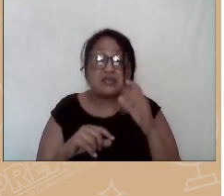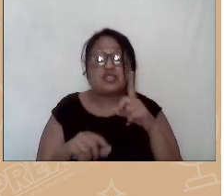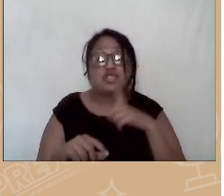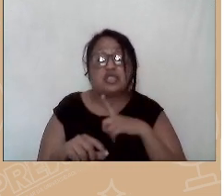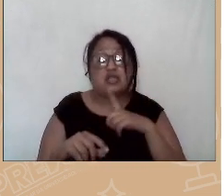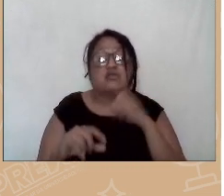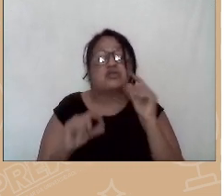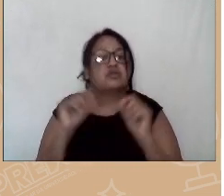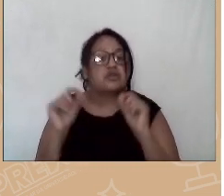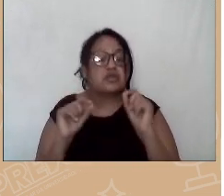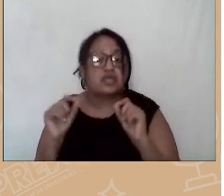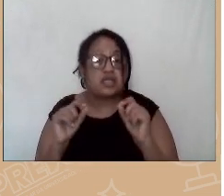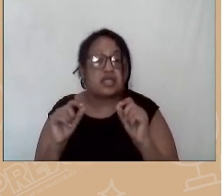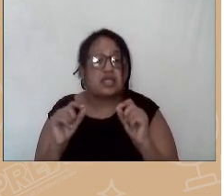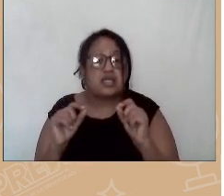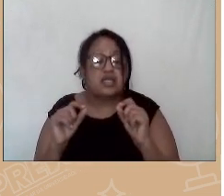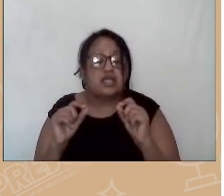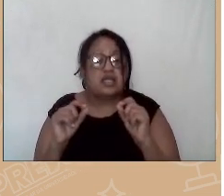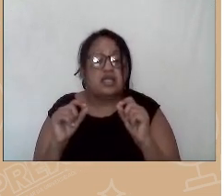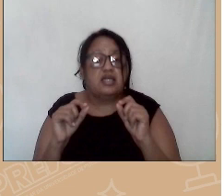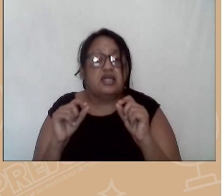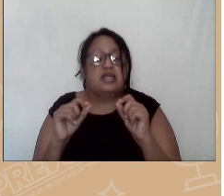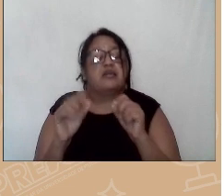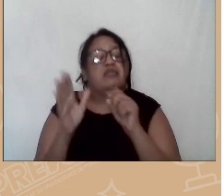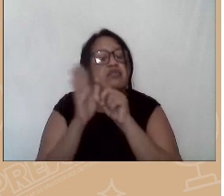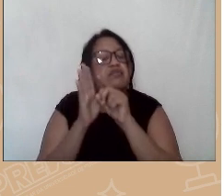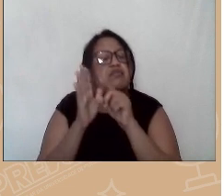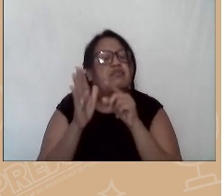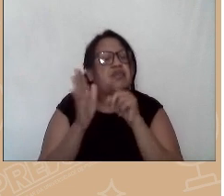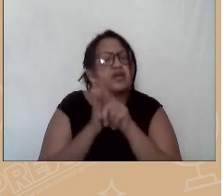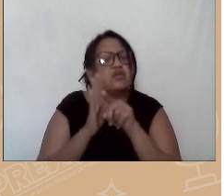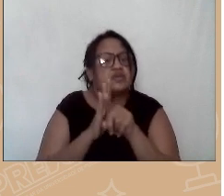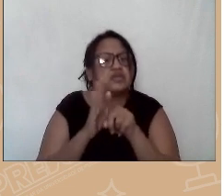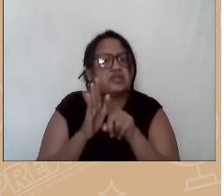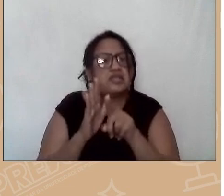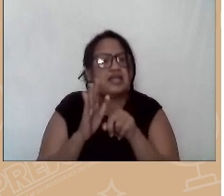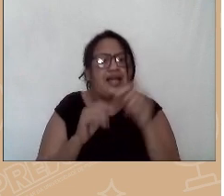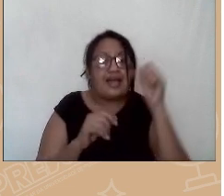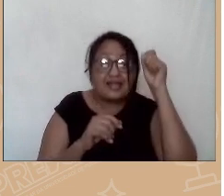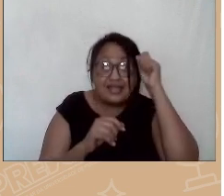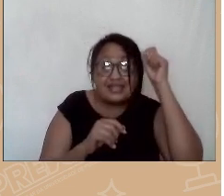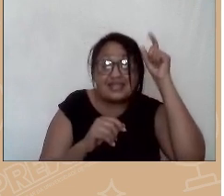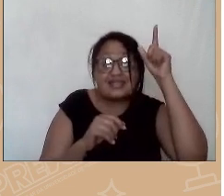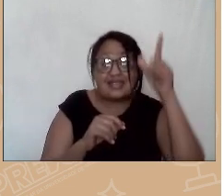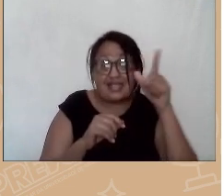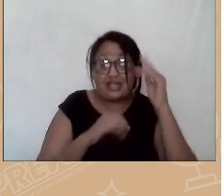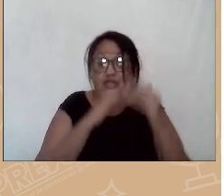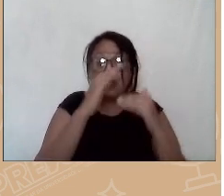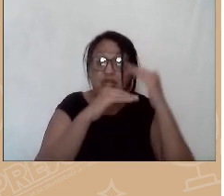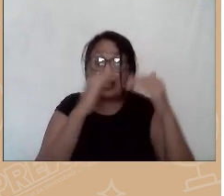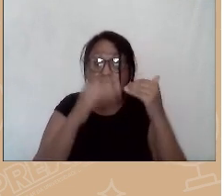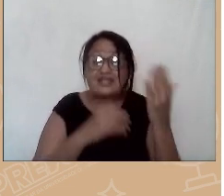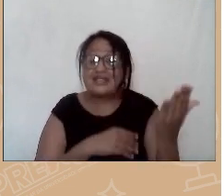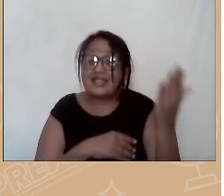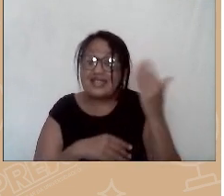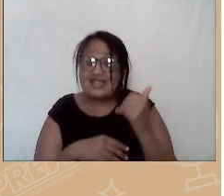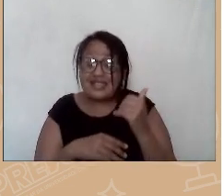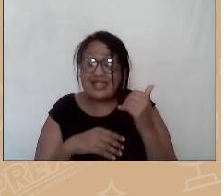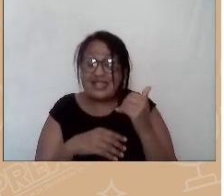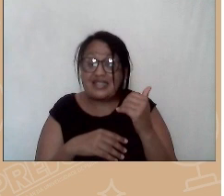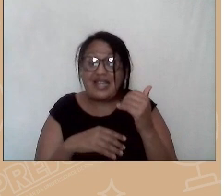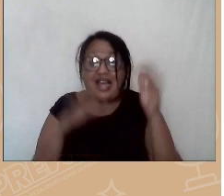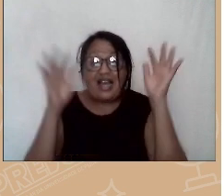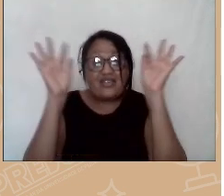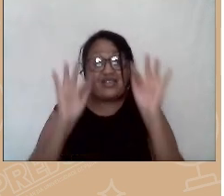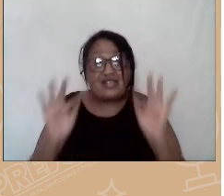temos o seguinte enunciado a ideia de progresso como um meio de trazer a felicidade ao maior número de